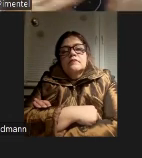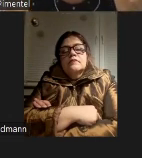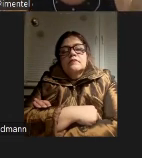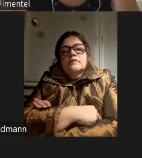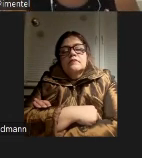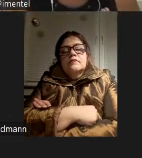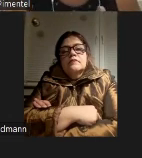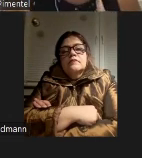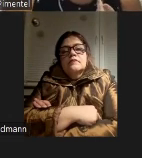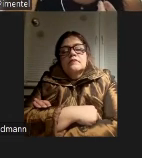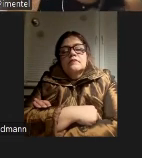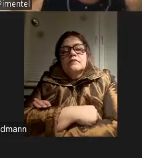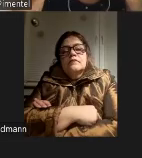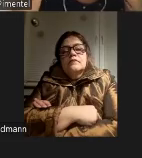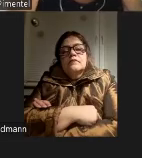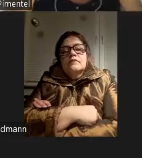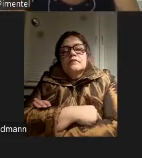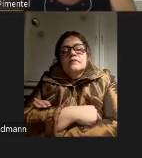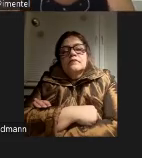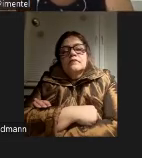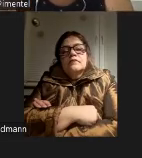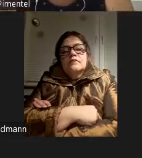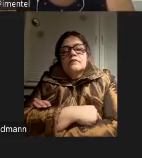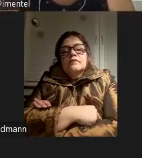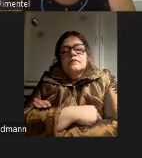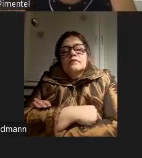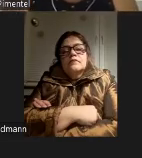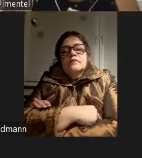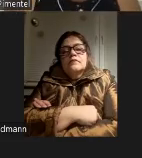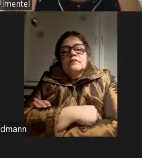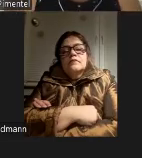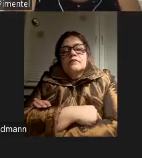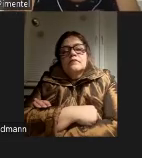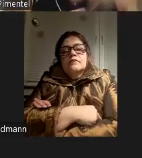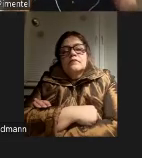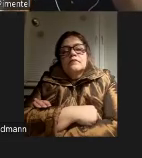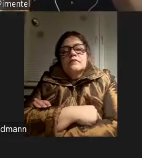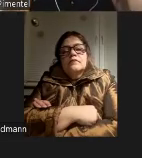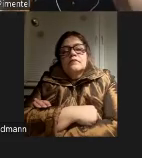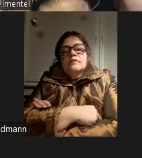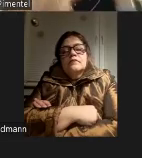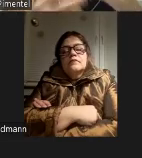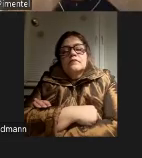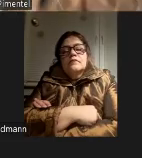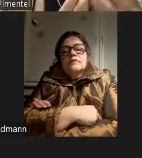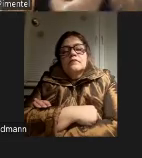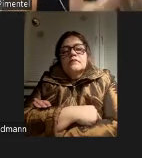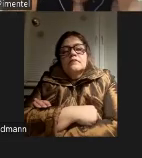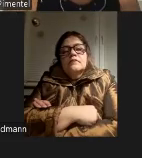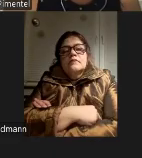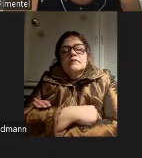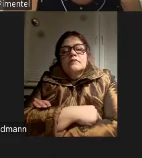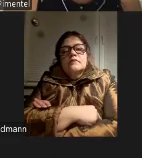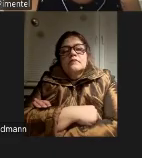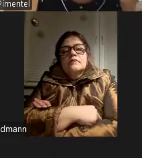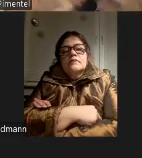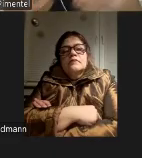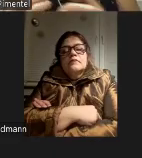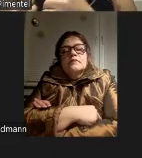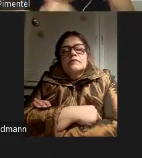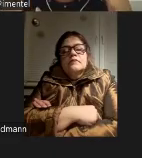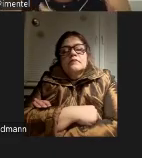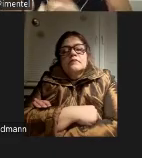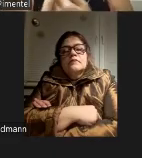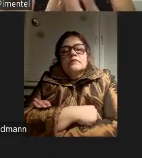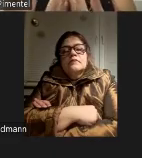gente precisa sim estar atento ao sono dos nossos pacientes e encontrar médicos, né, não